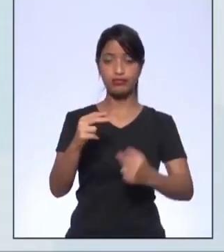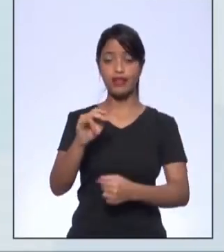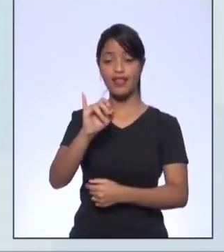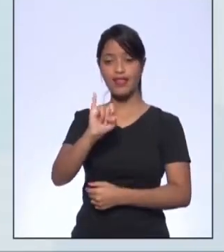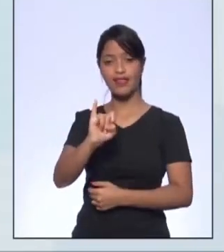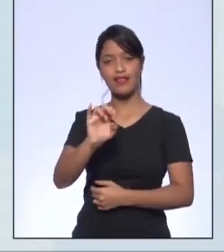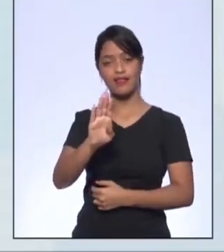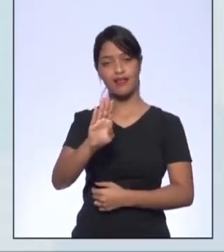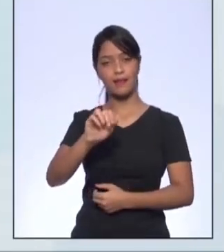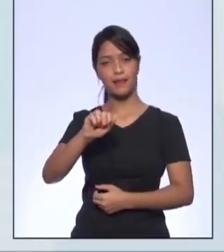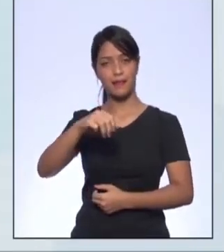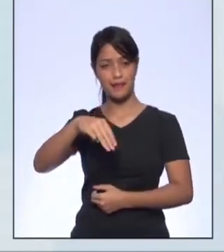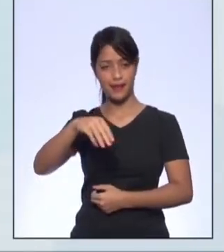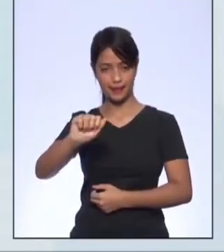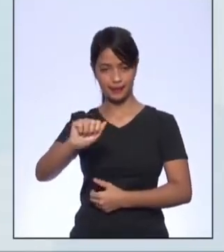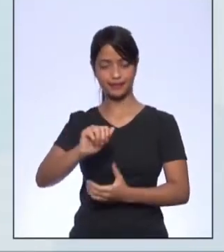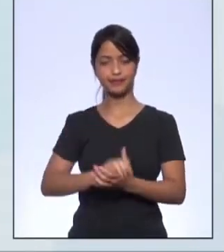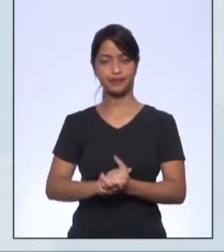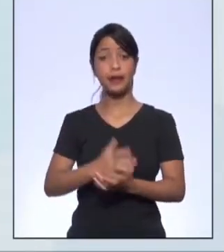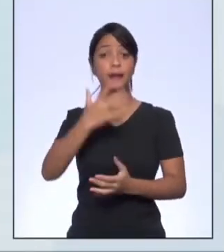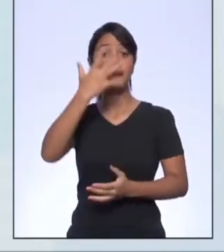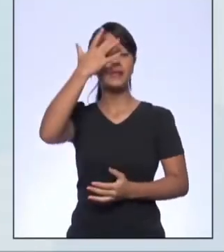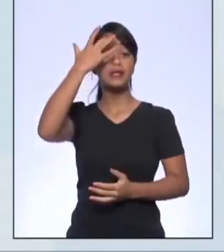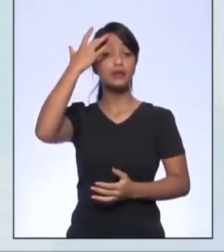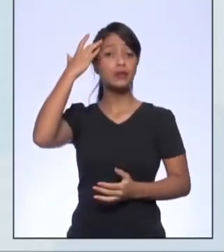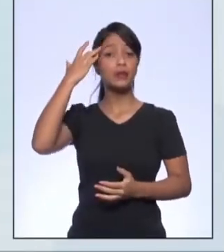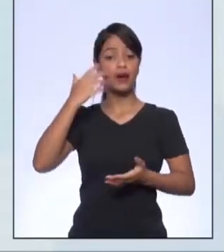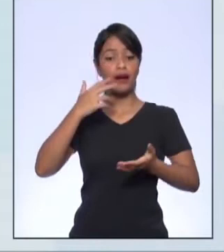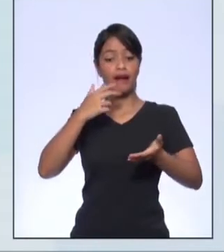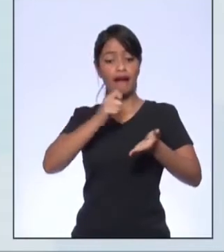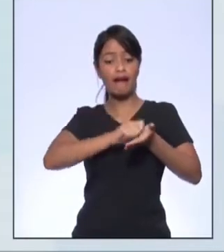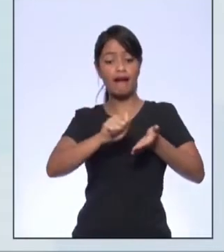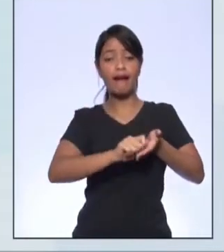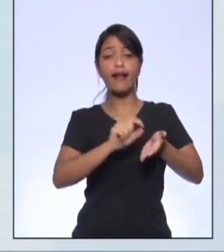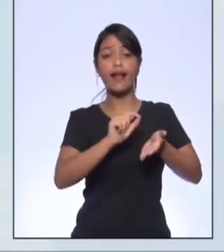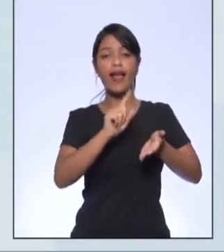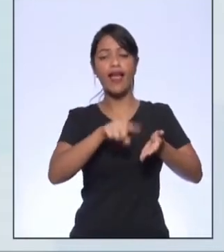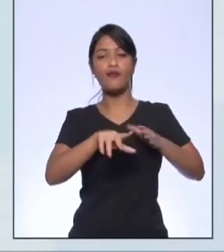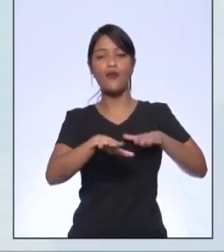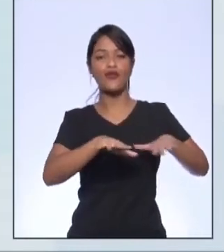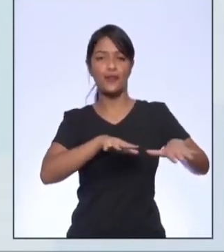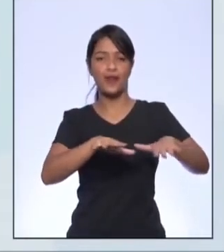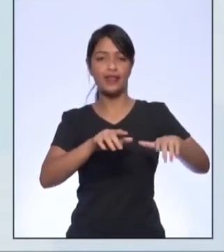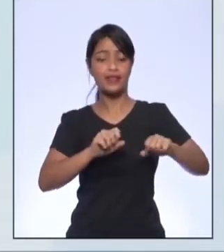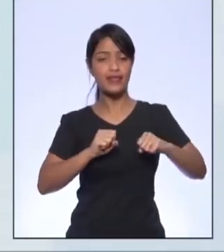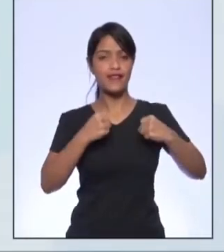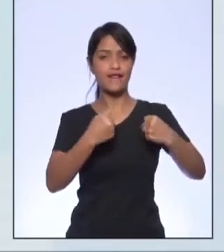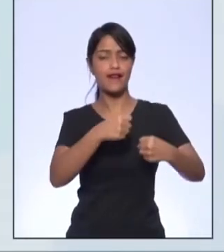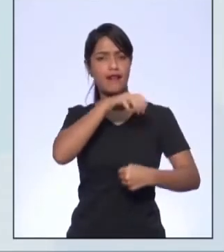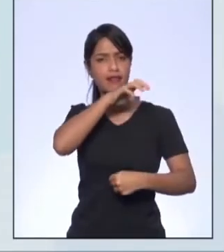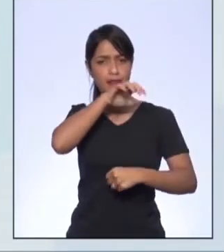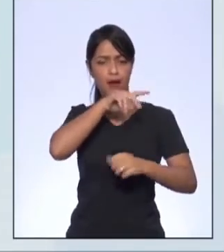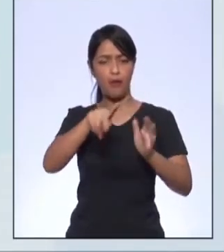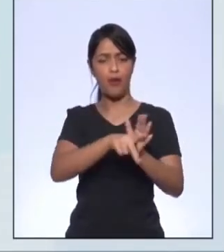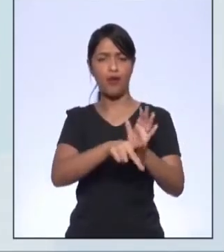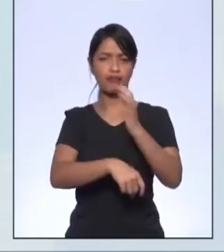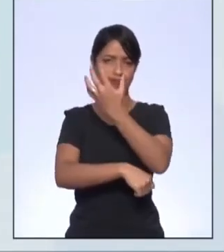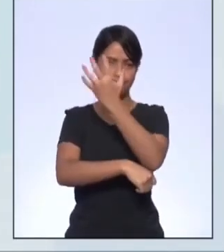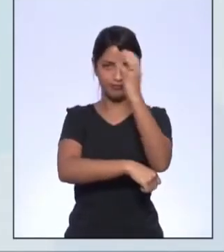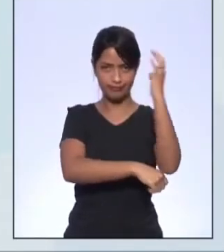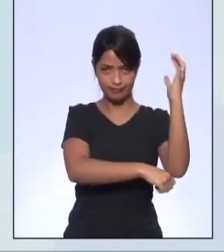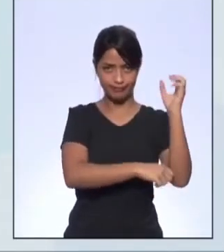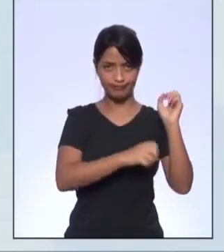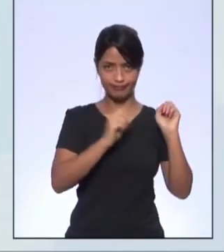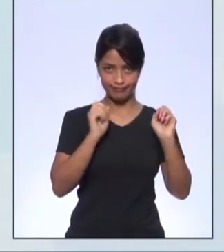Quem vai enviar essa carta é o Movimento em Defesa dos Animais Silvestres, ok?